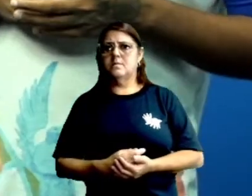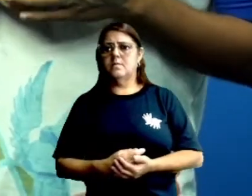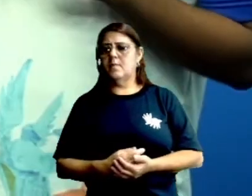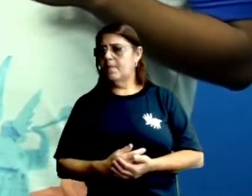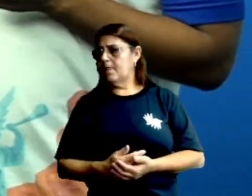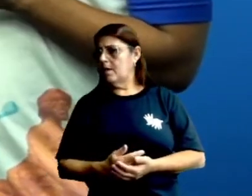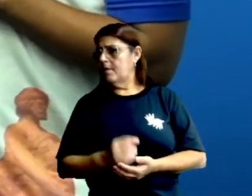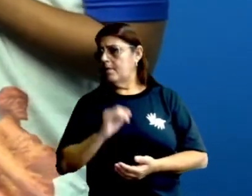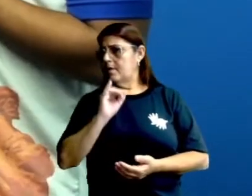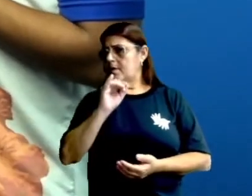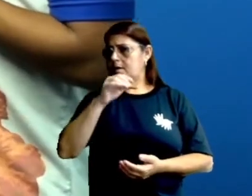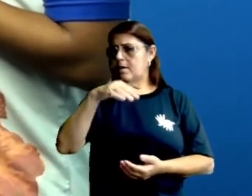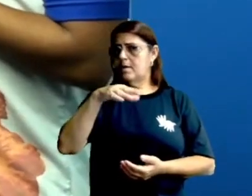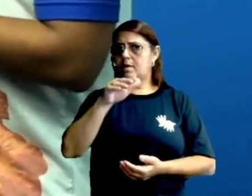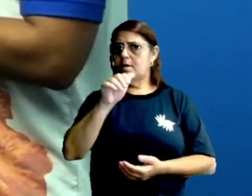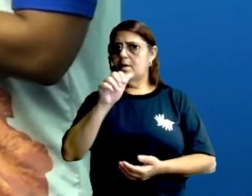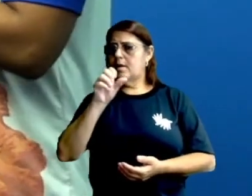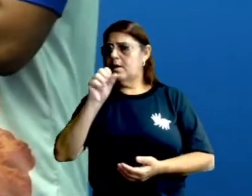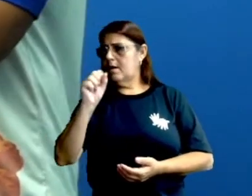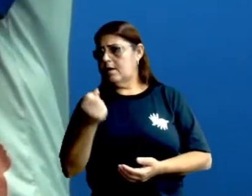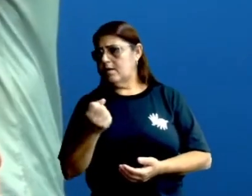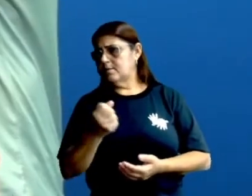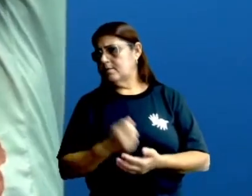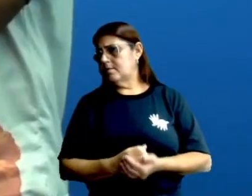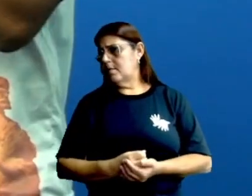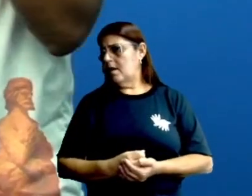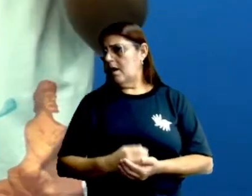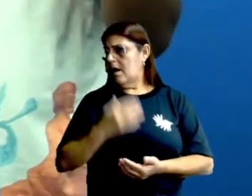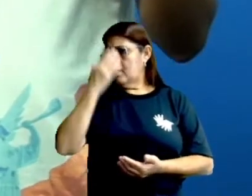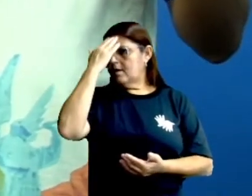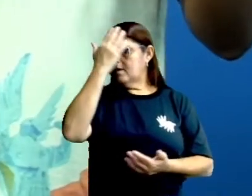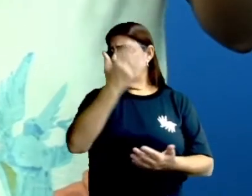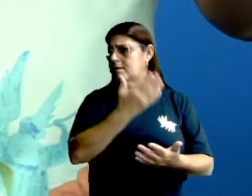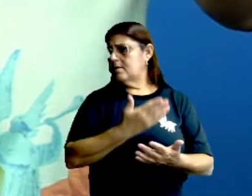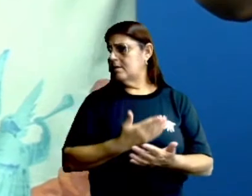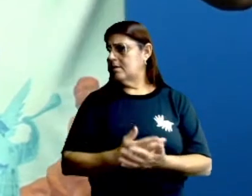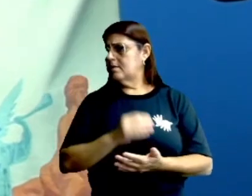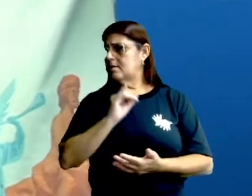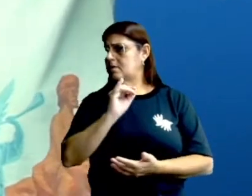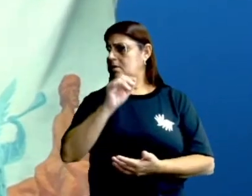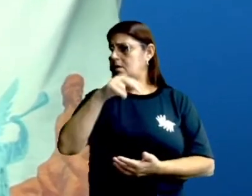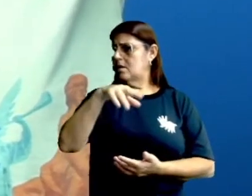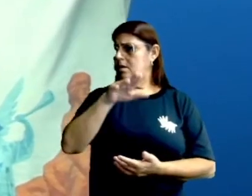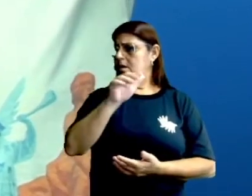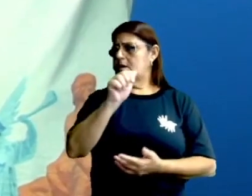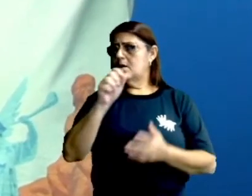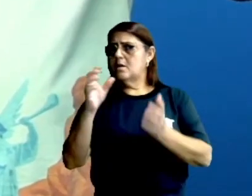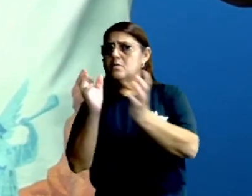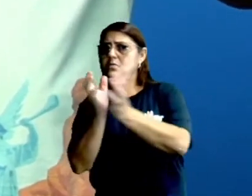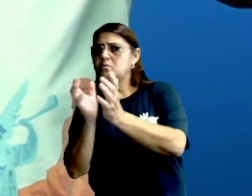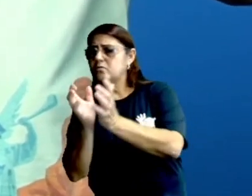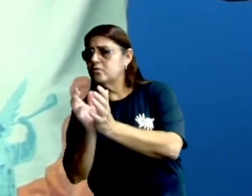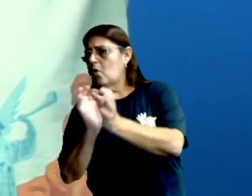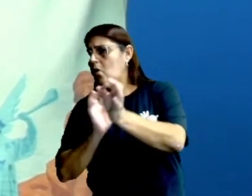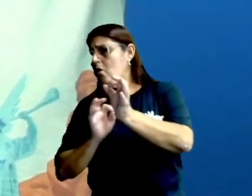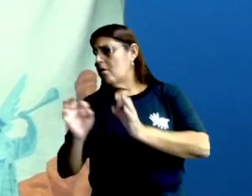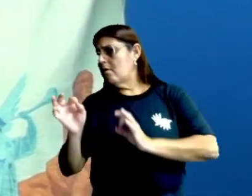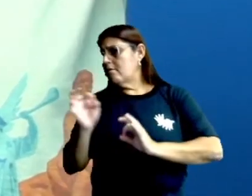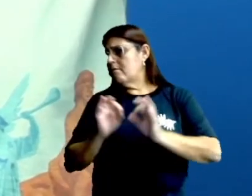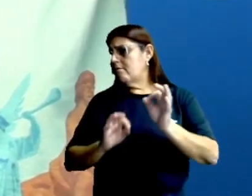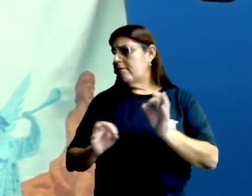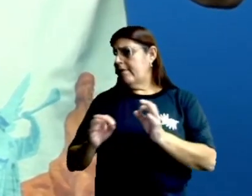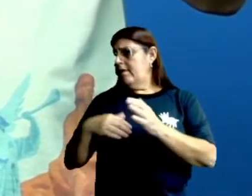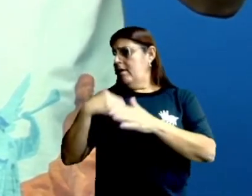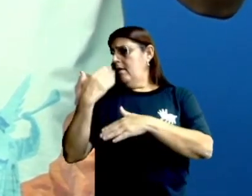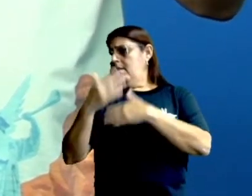Então vamos lá, os incas, a formação, né? Acredita que os incas, eles tenham se formado, né? Eles